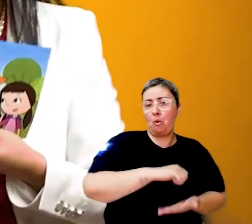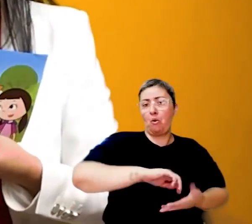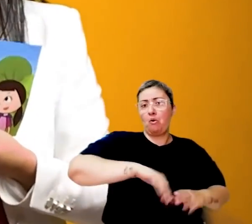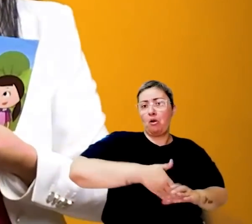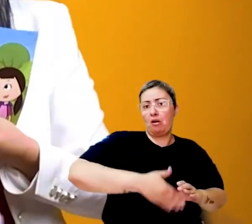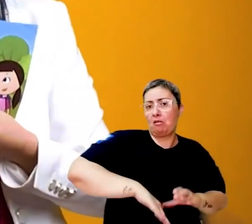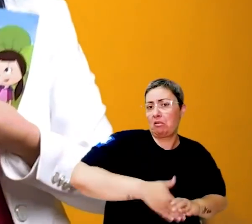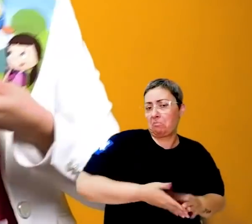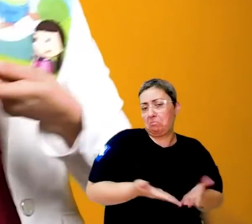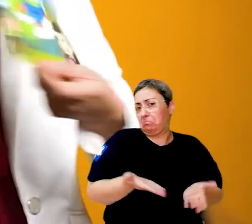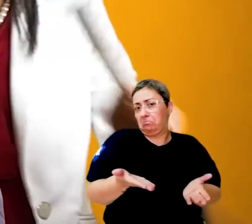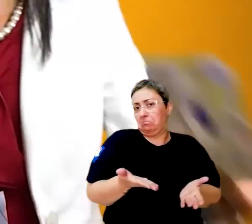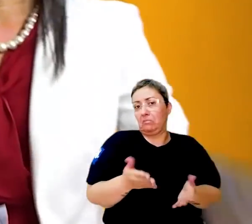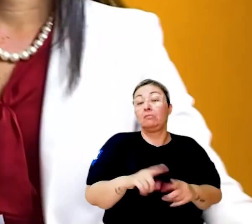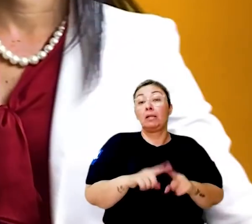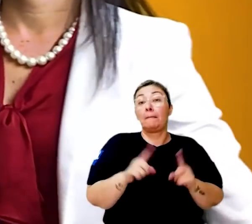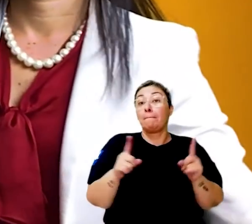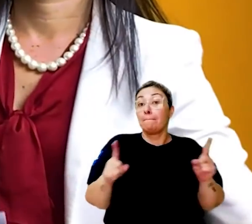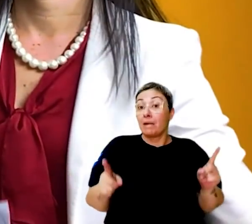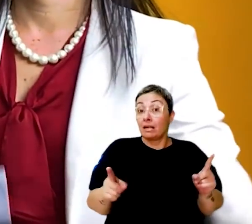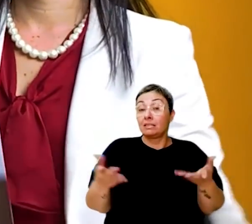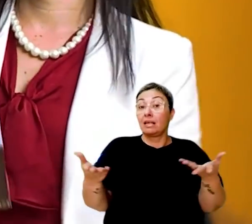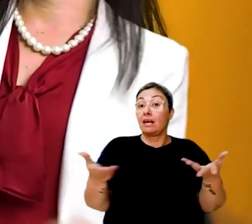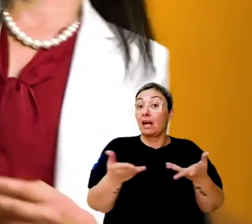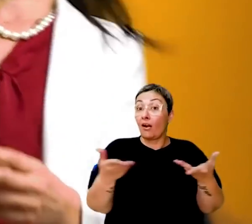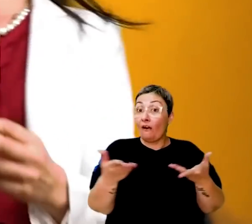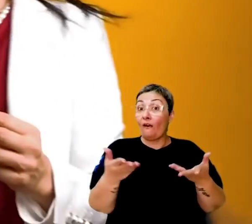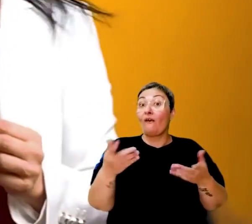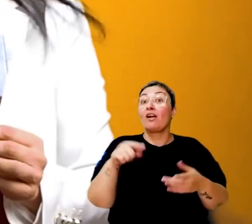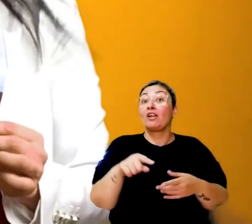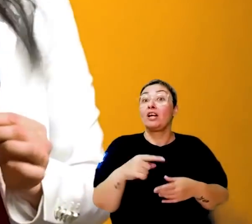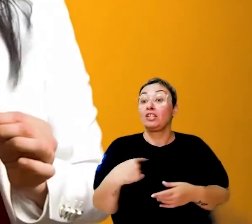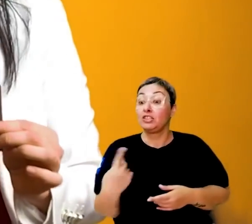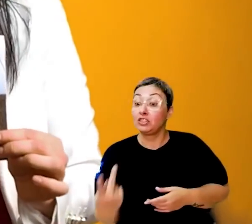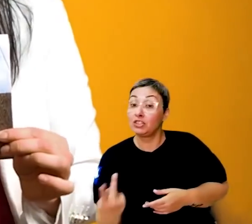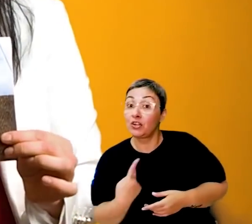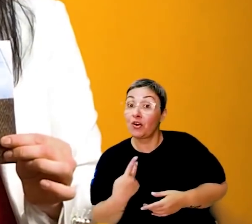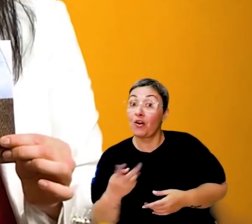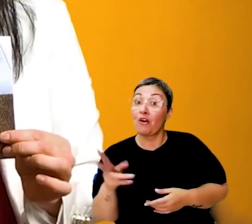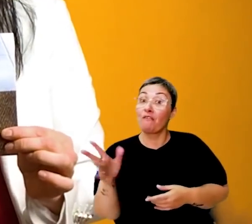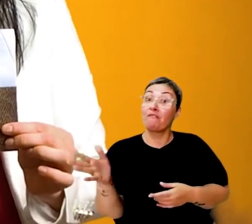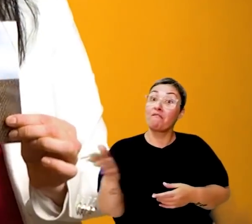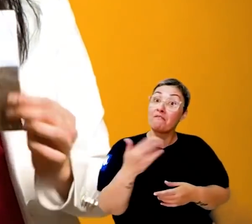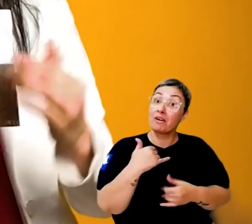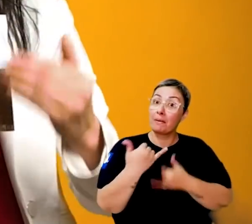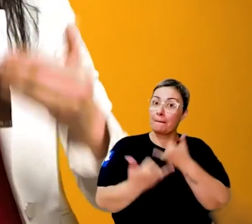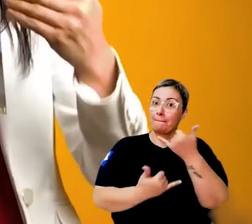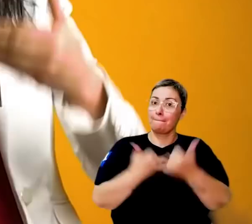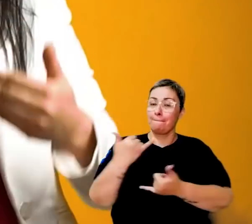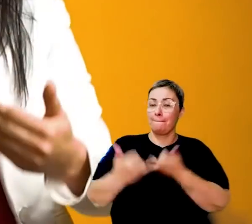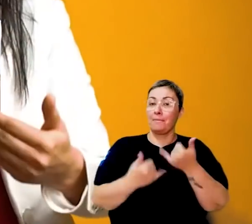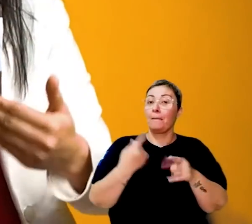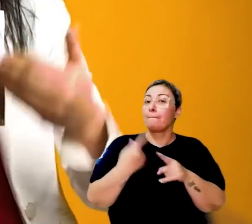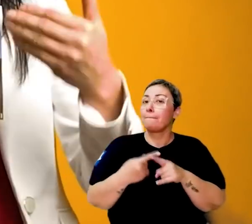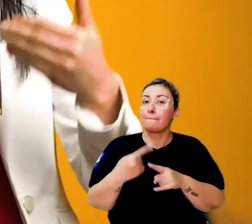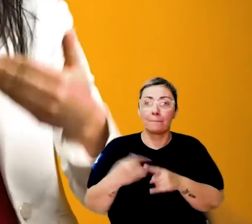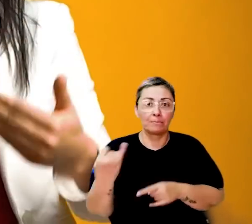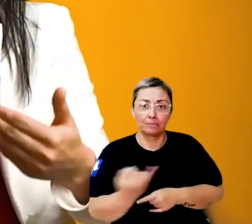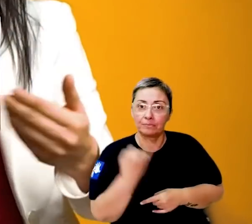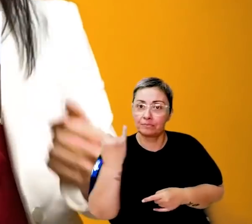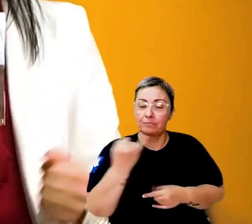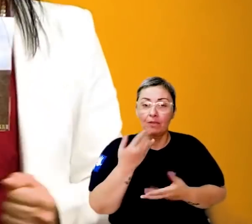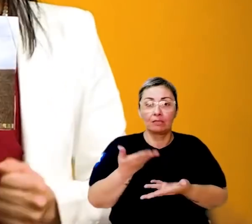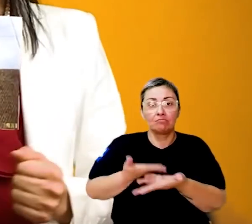uma louça. Mas agora eu vou dizer: nós vamos brincar, porque é importante